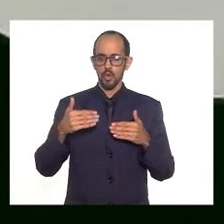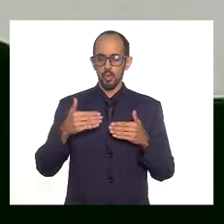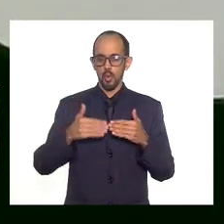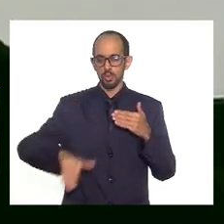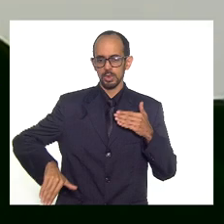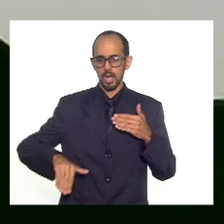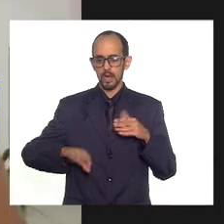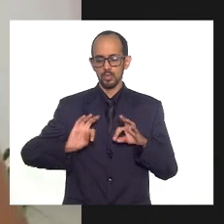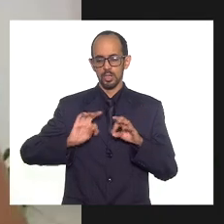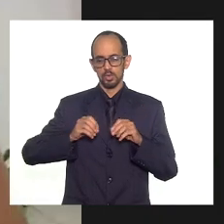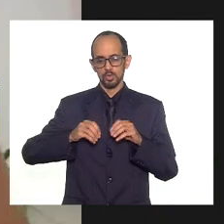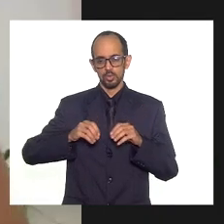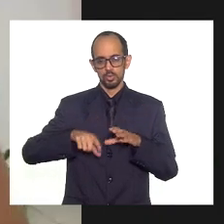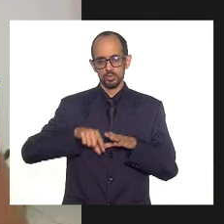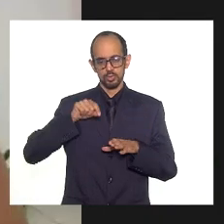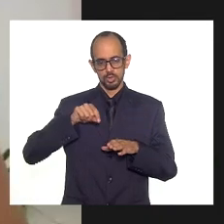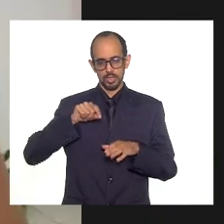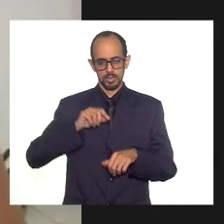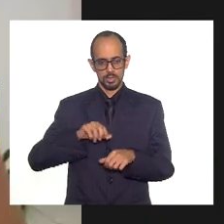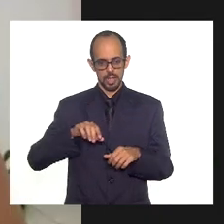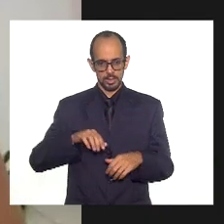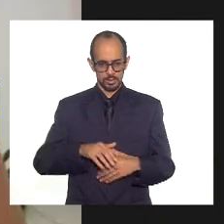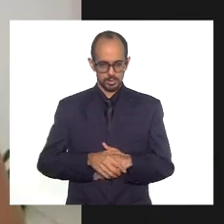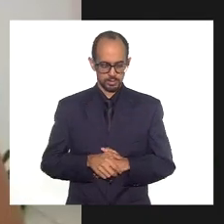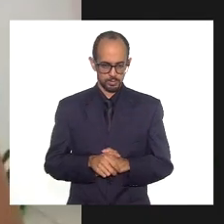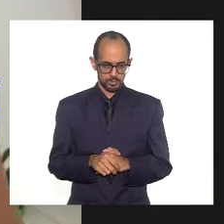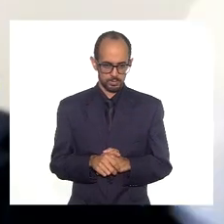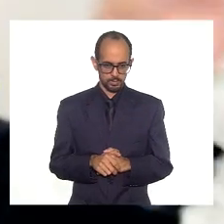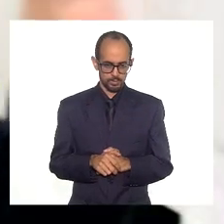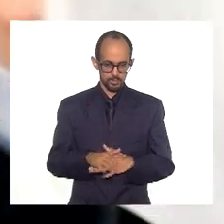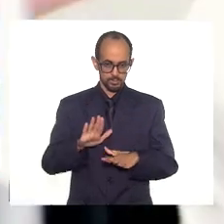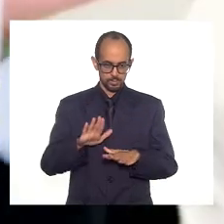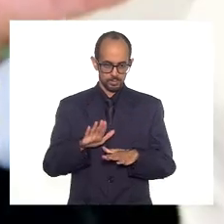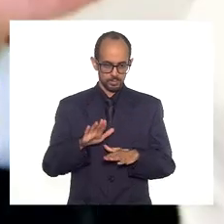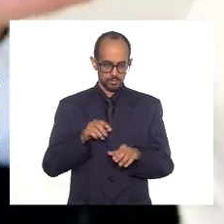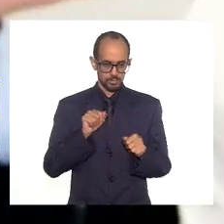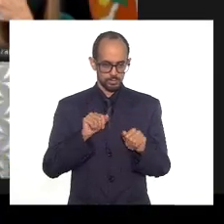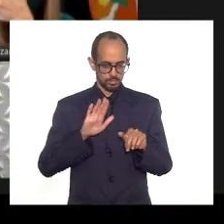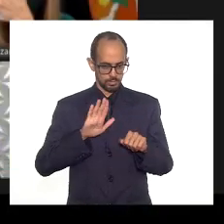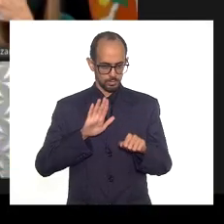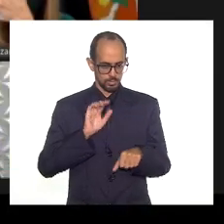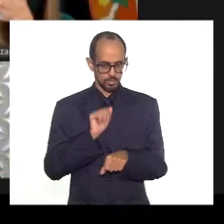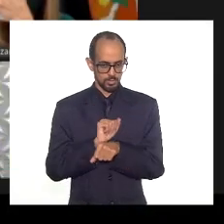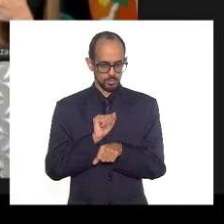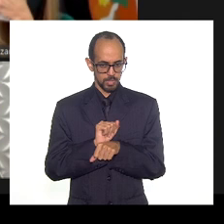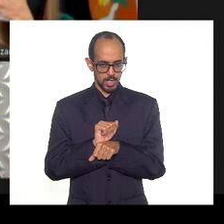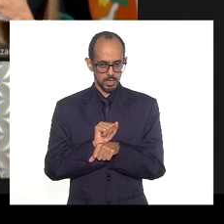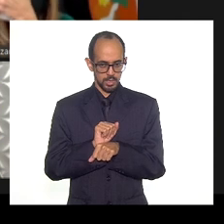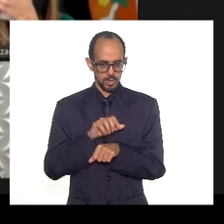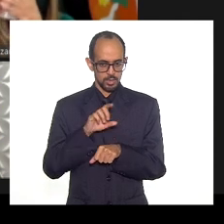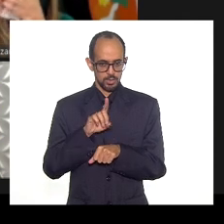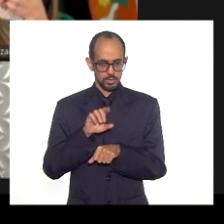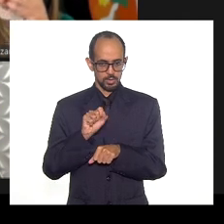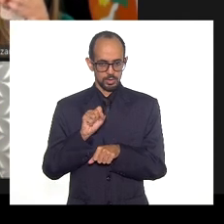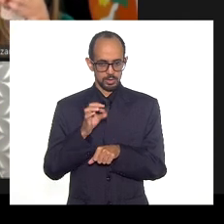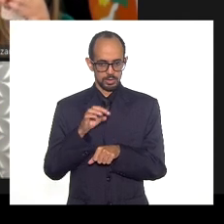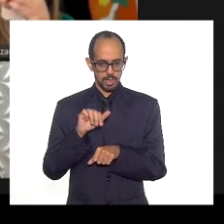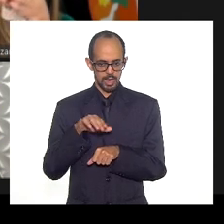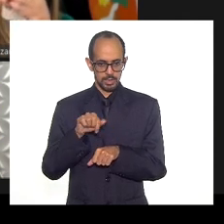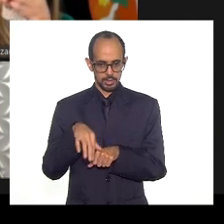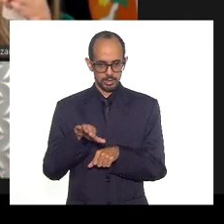senhor presidente. Ok. Verificação, senhor presidente. Não, nós vamos fazer destaque, vamos fazer nominal. Tá com a folha